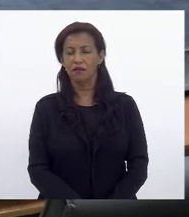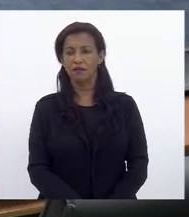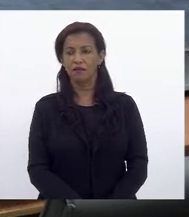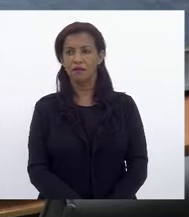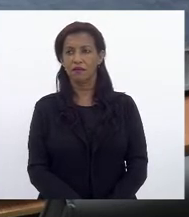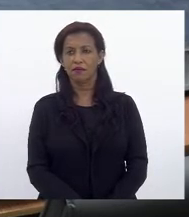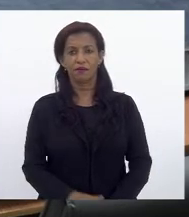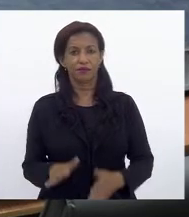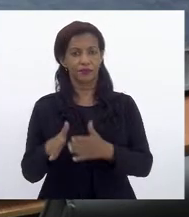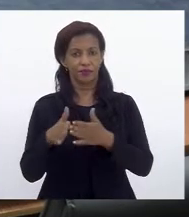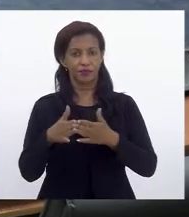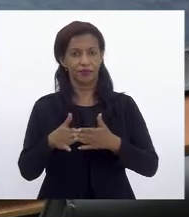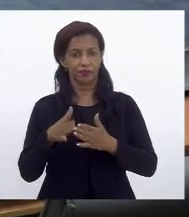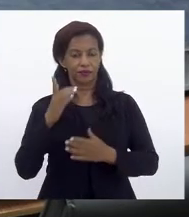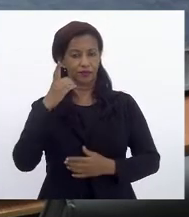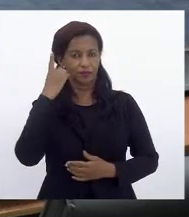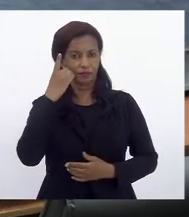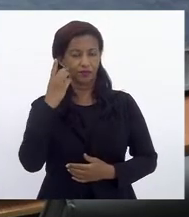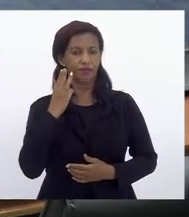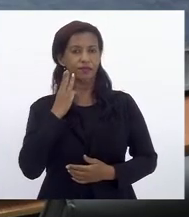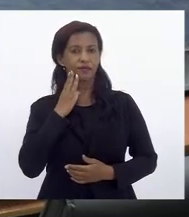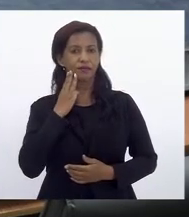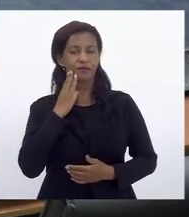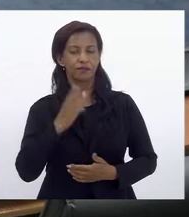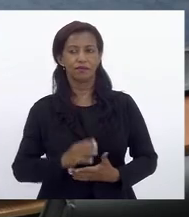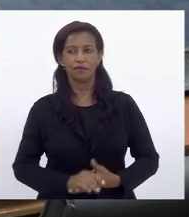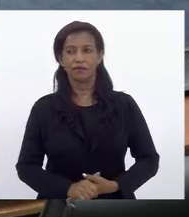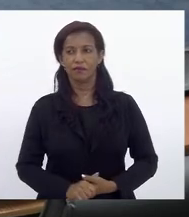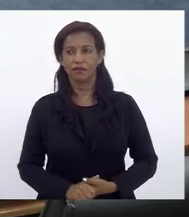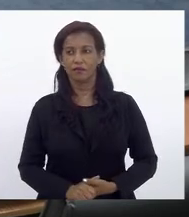Por favor, deputado Valdeque.